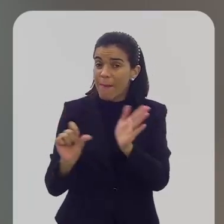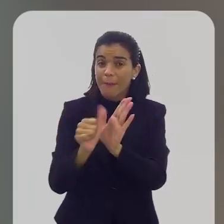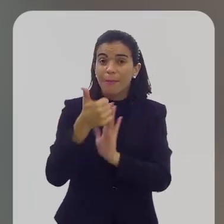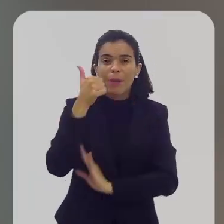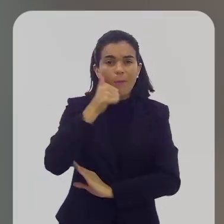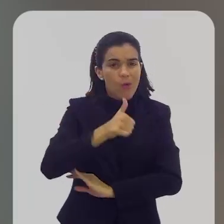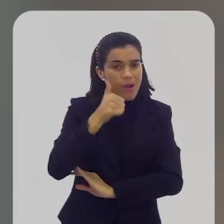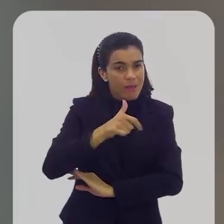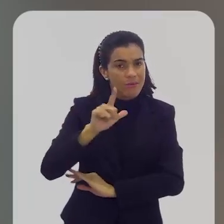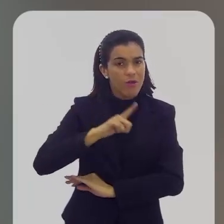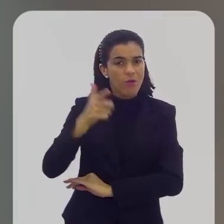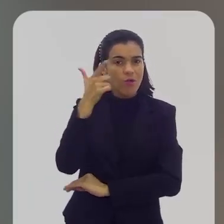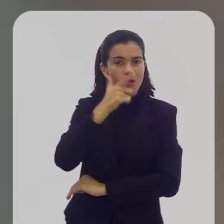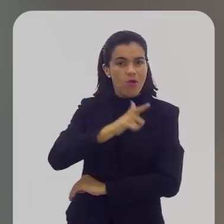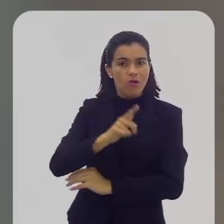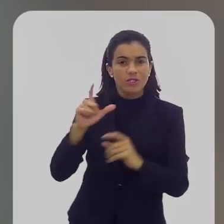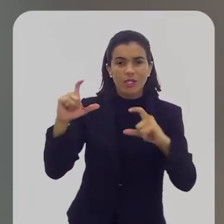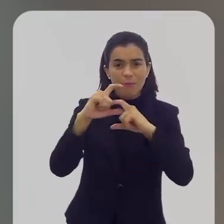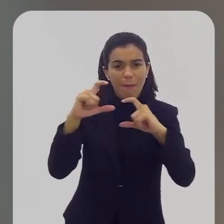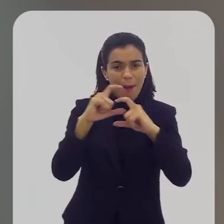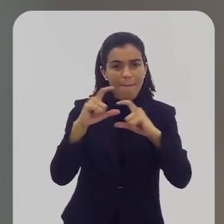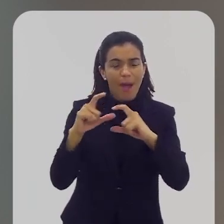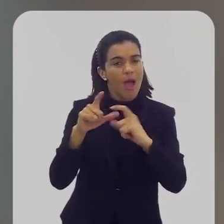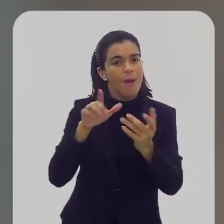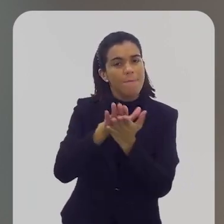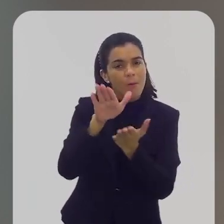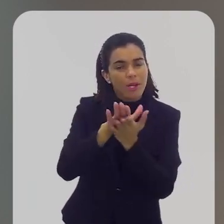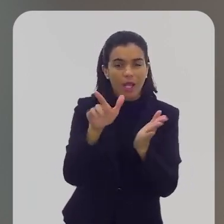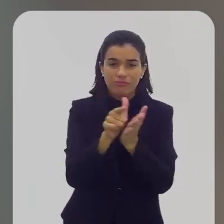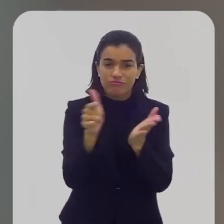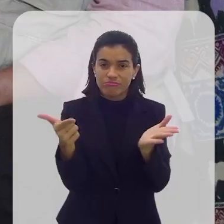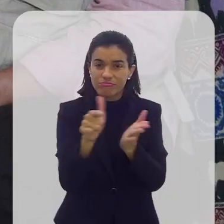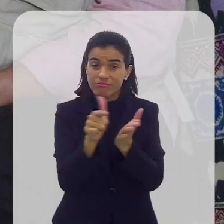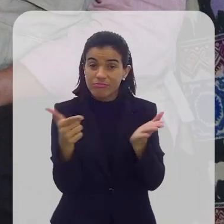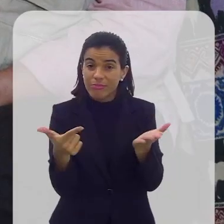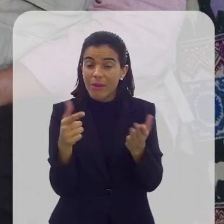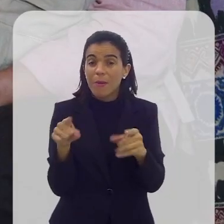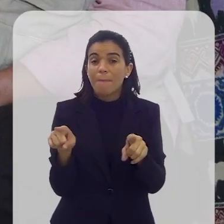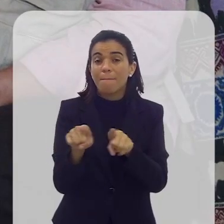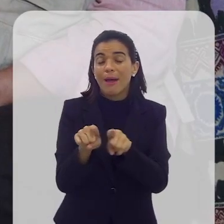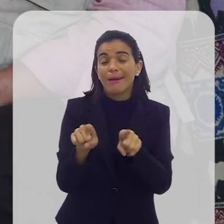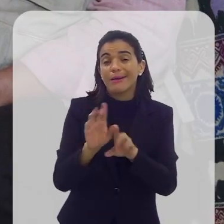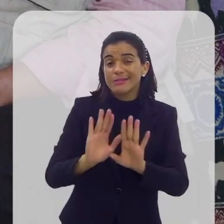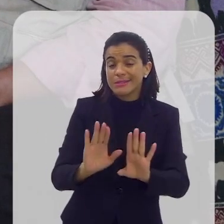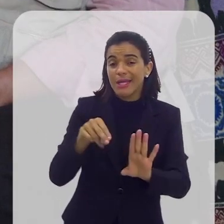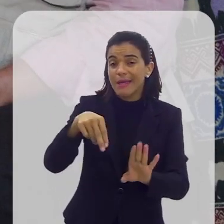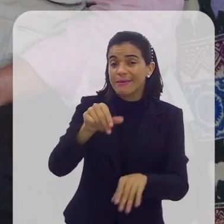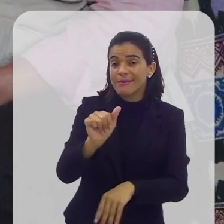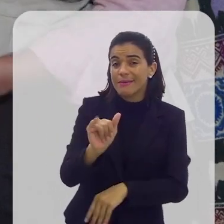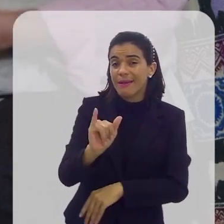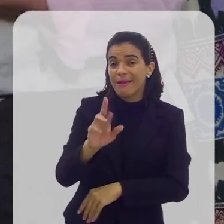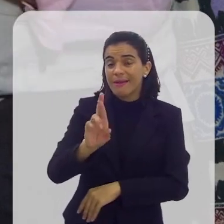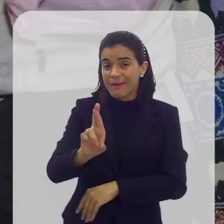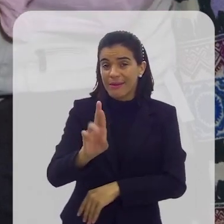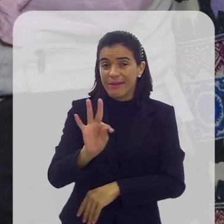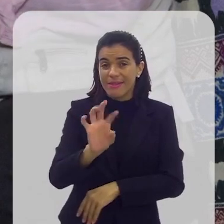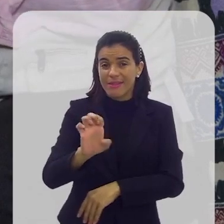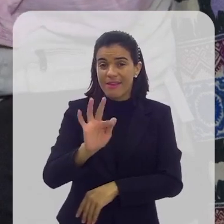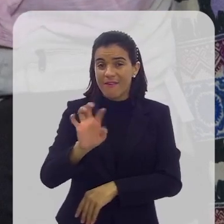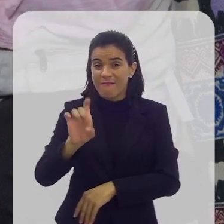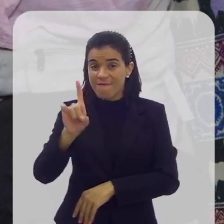ser lido como que em 3 tempos, em 3 claves, né? Sim, tem um